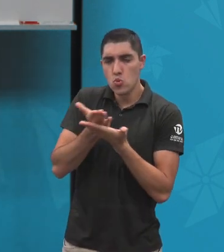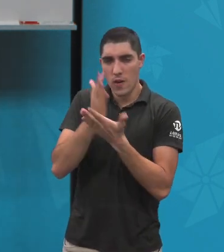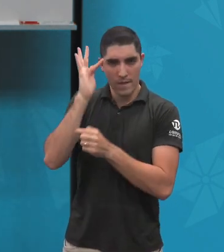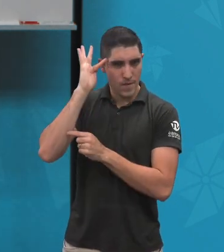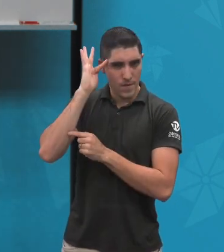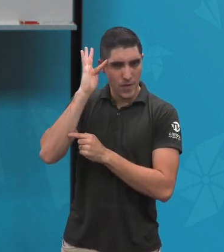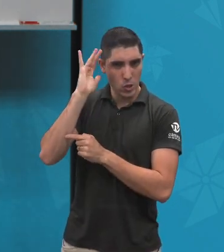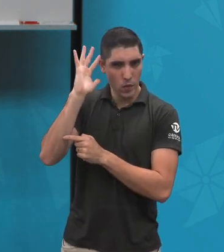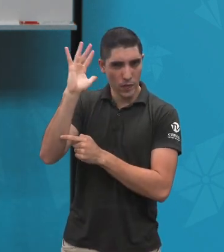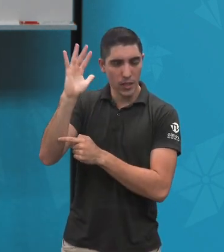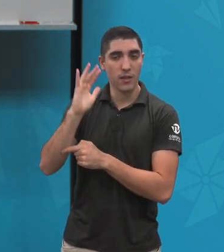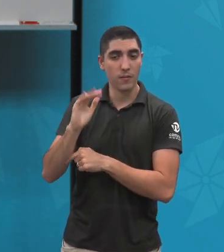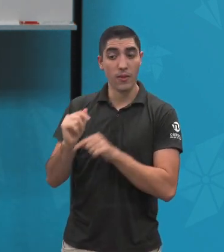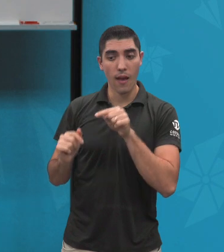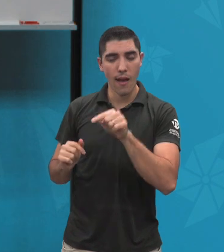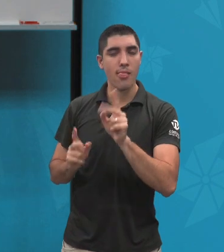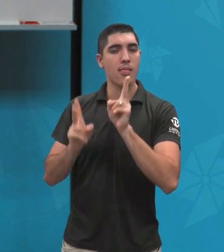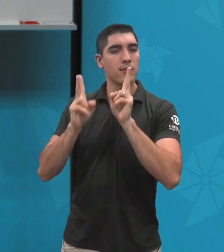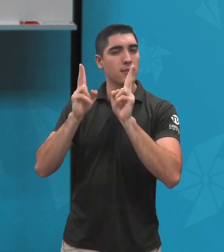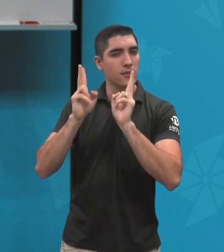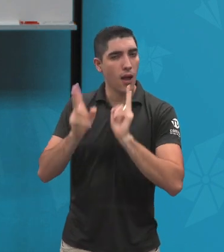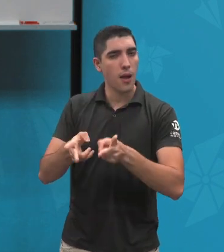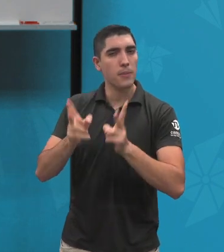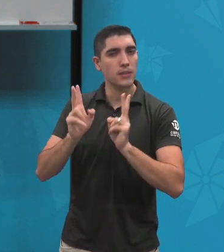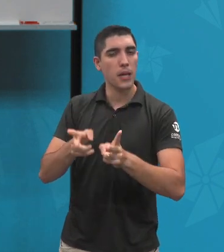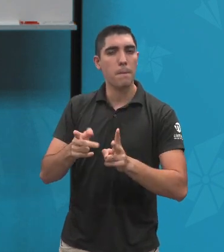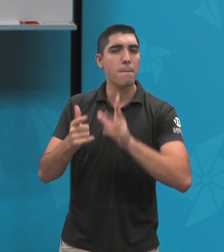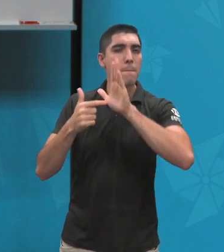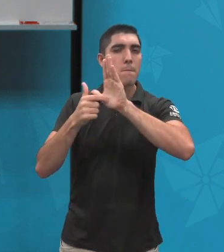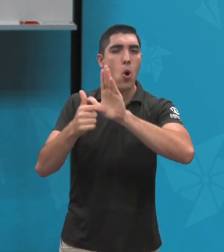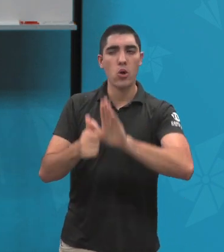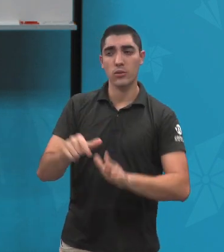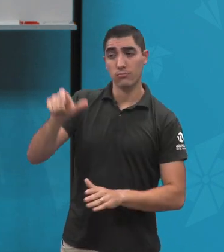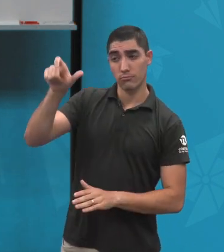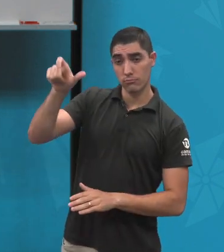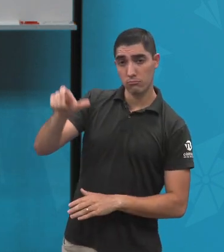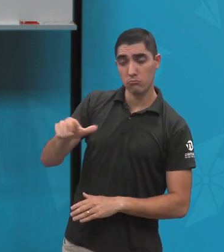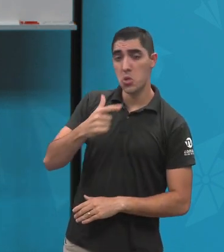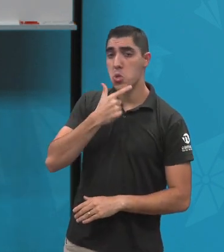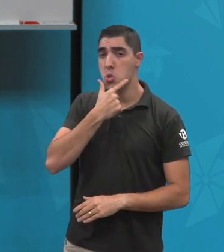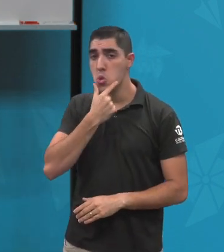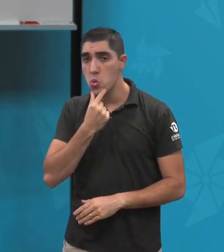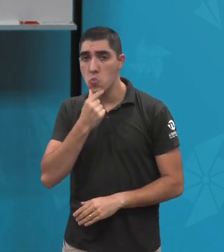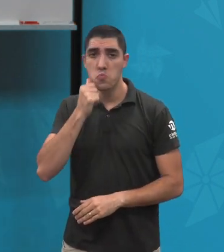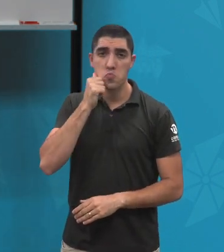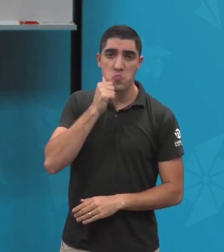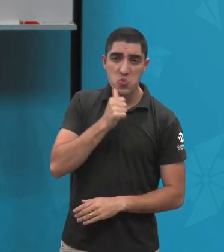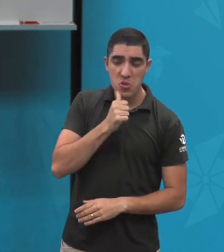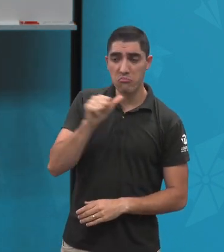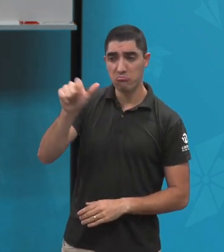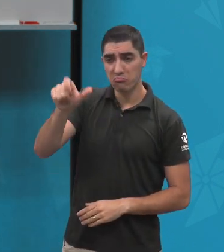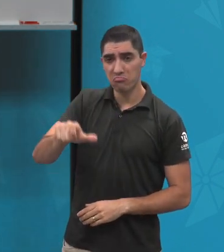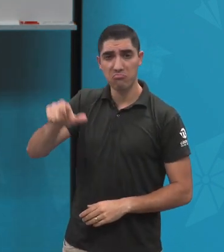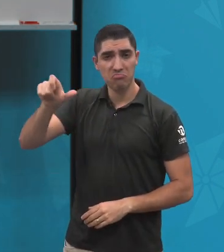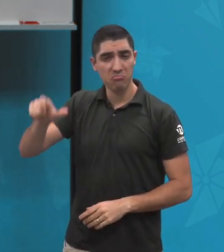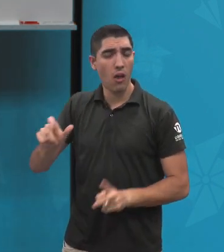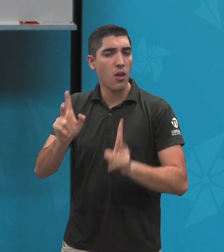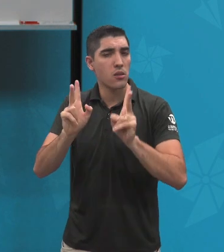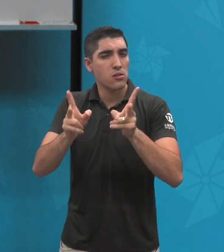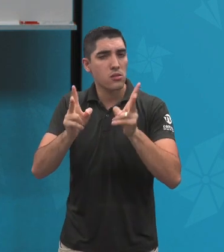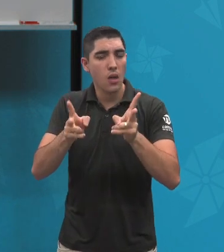filosofia, nós vamos encontrar homens, mulheres,